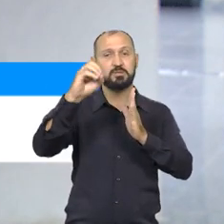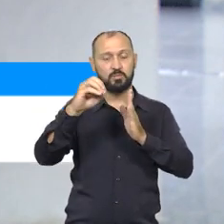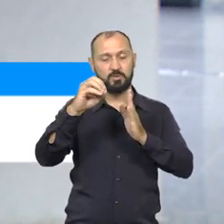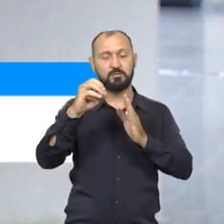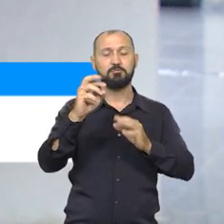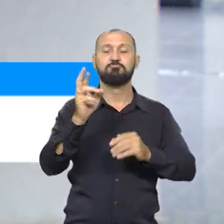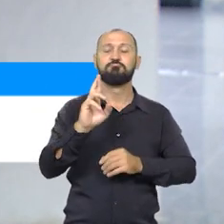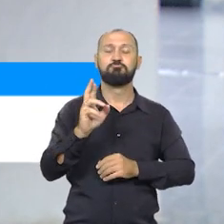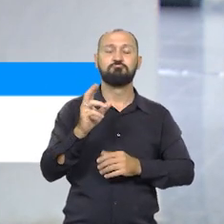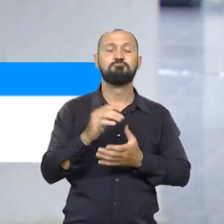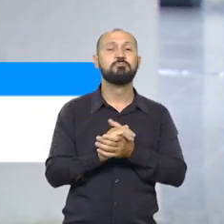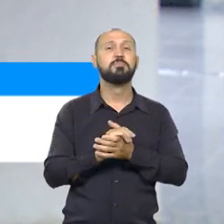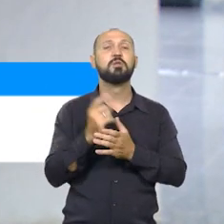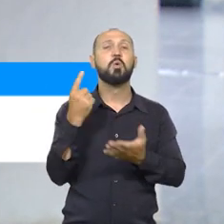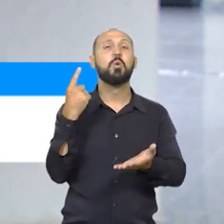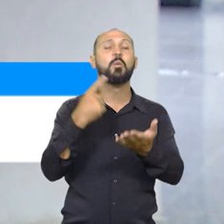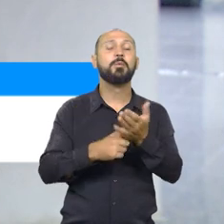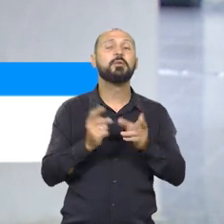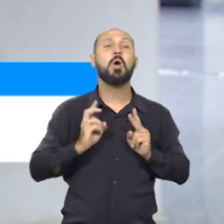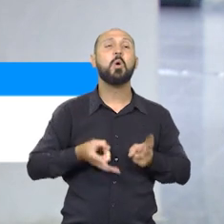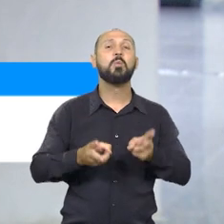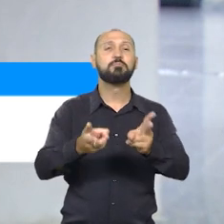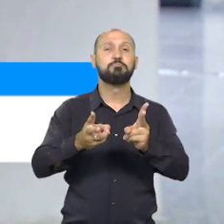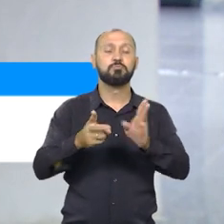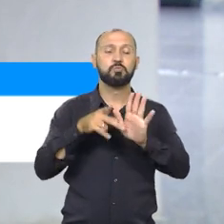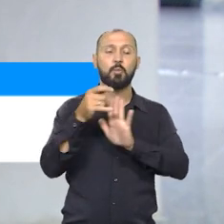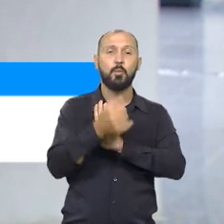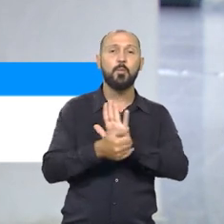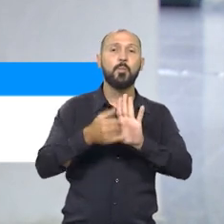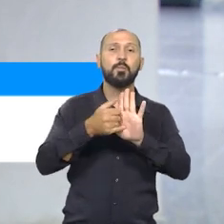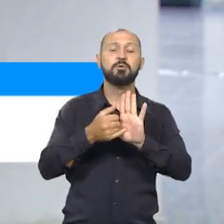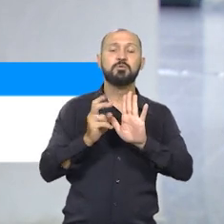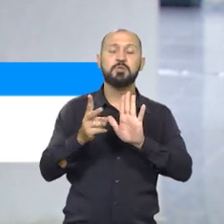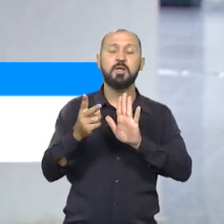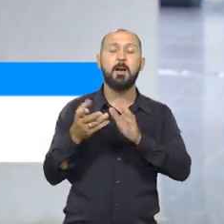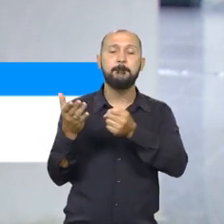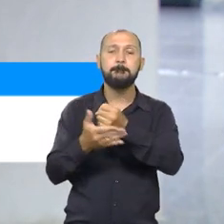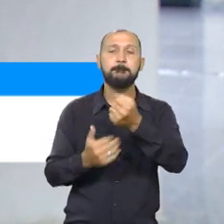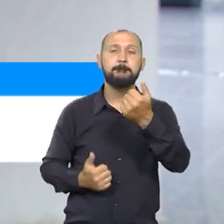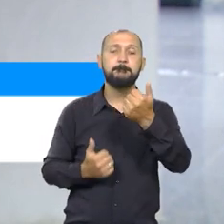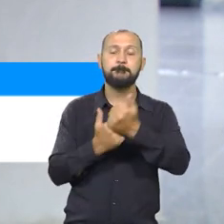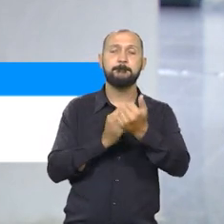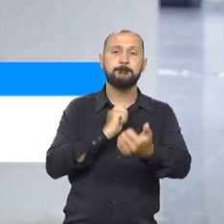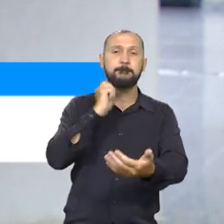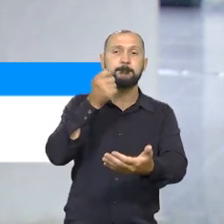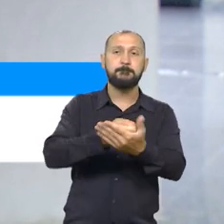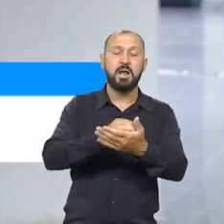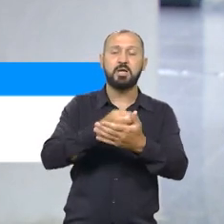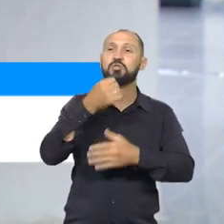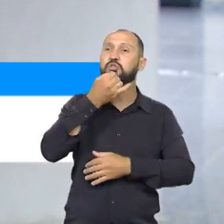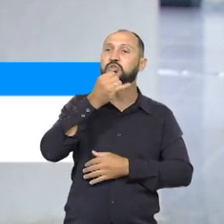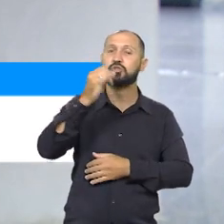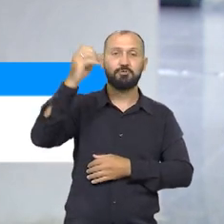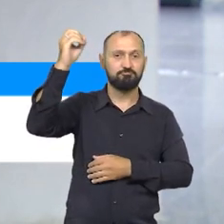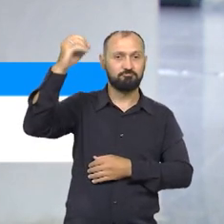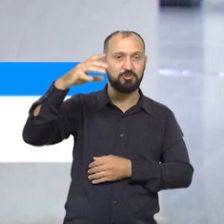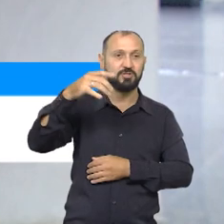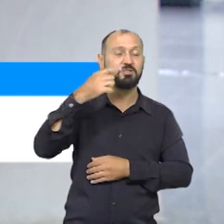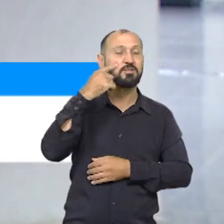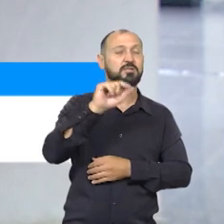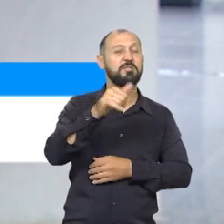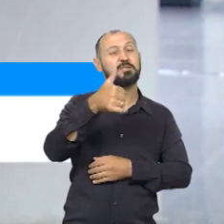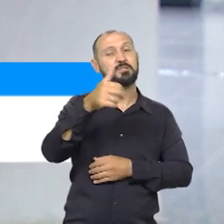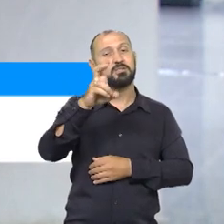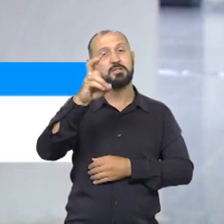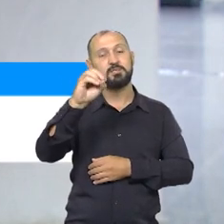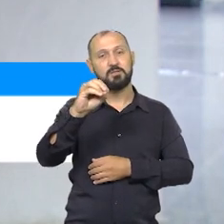para 450 e o compromisso da continuidade do programa que subsidia o pagamento da conta